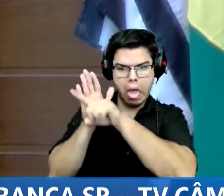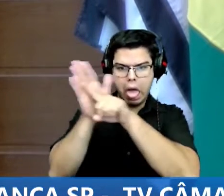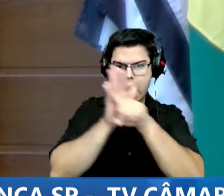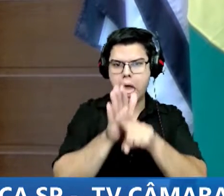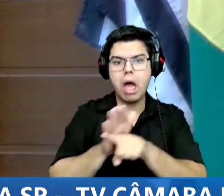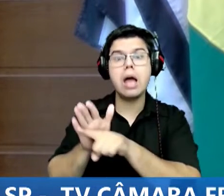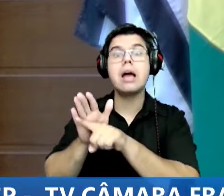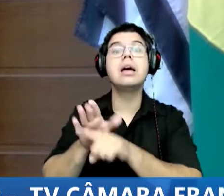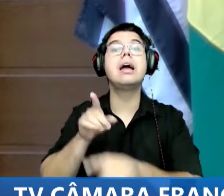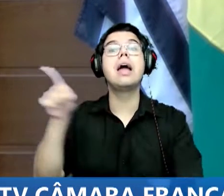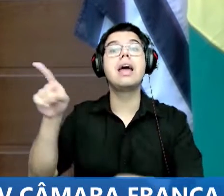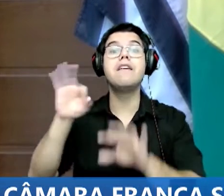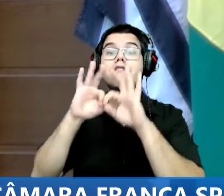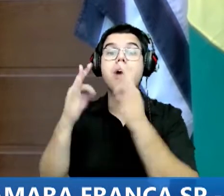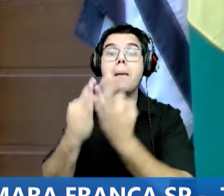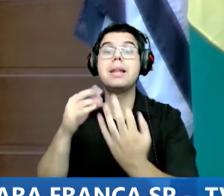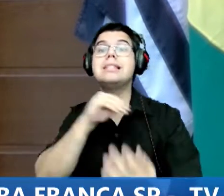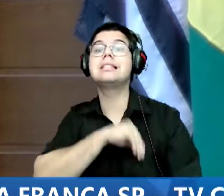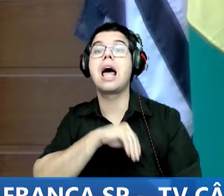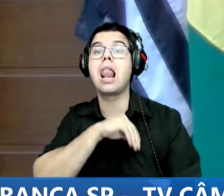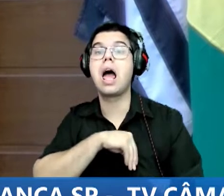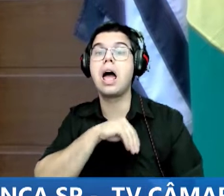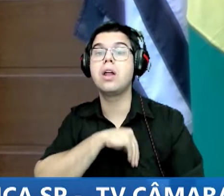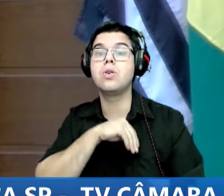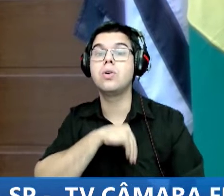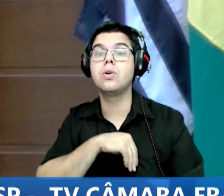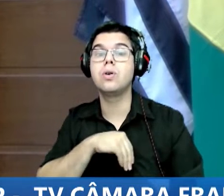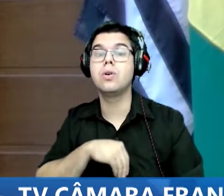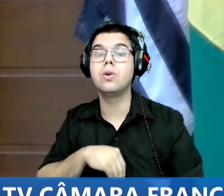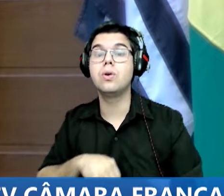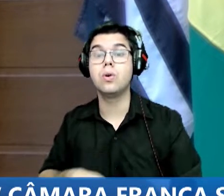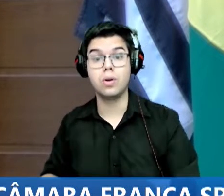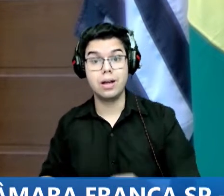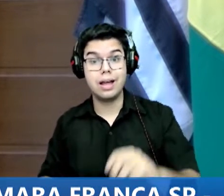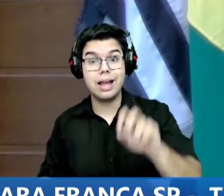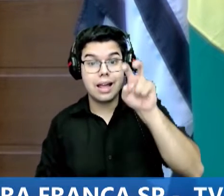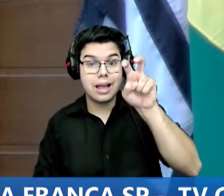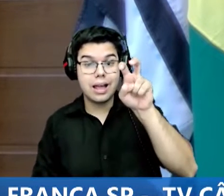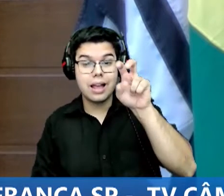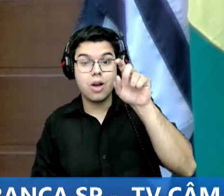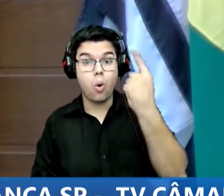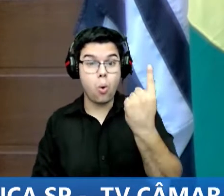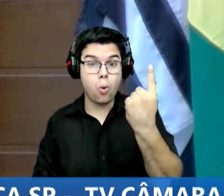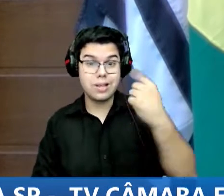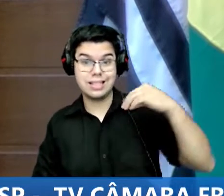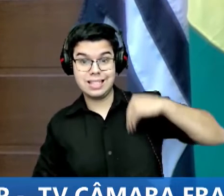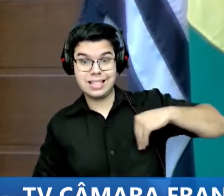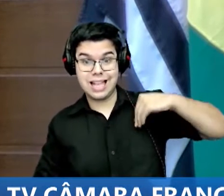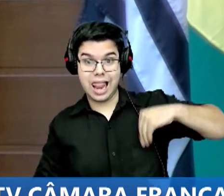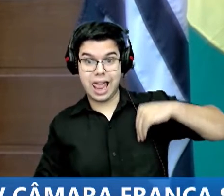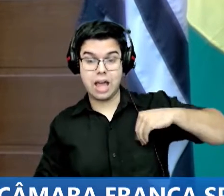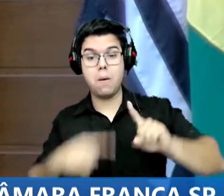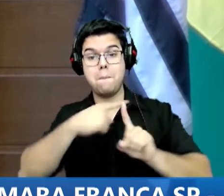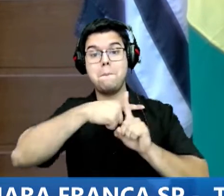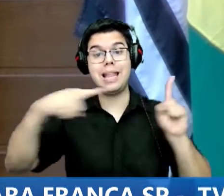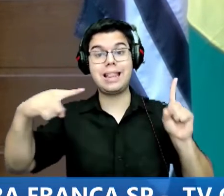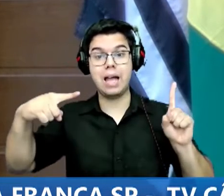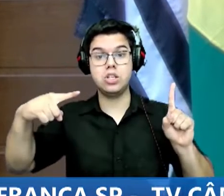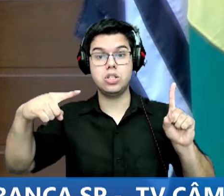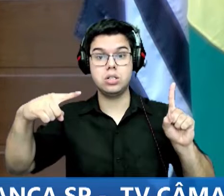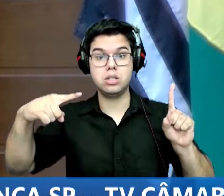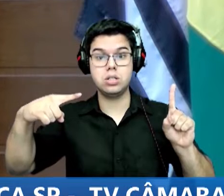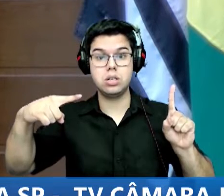mínimo. Não é meio salário mínimo por pessoa, é a renda total. Então, quando a gente defende o